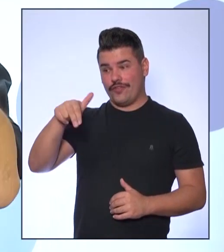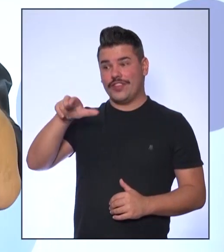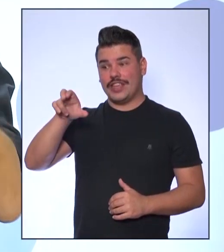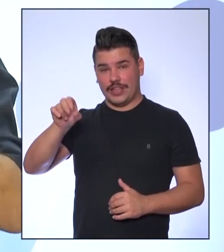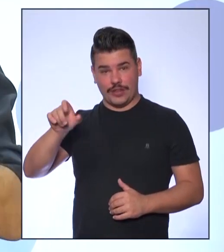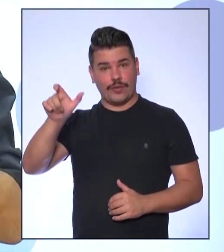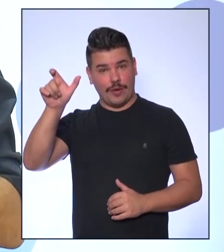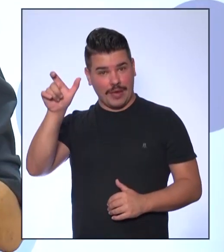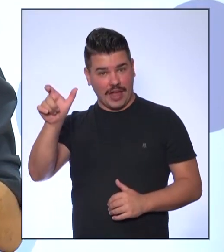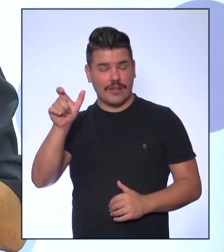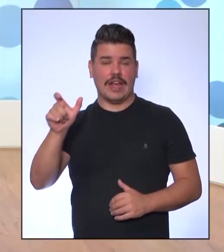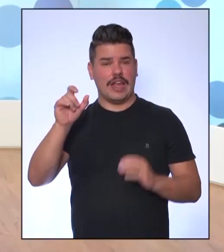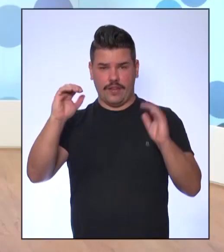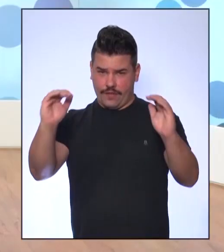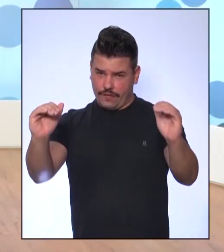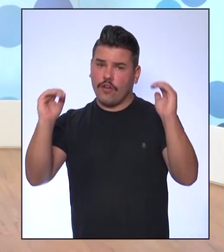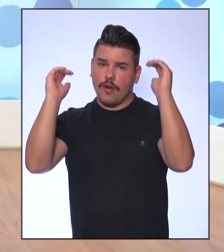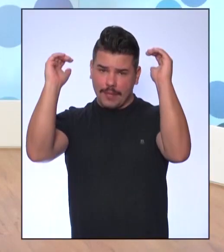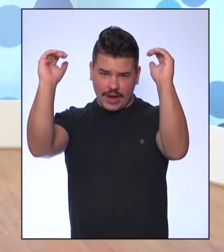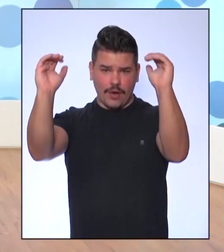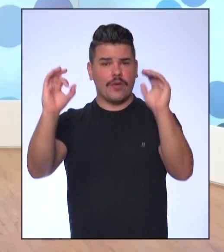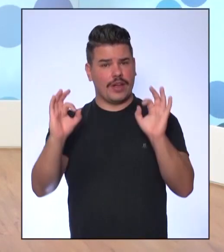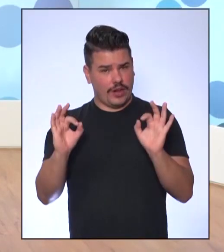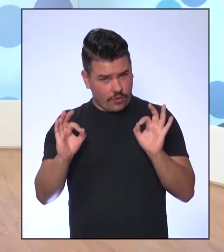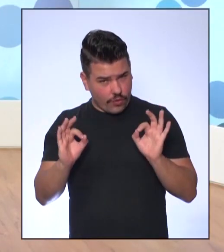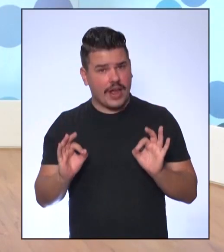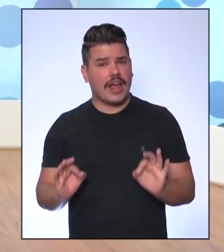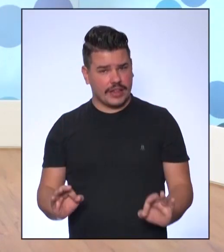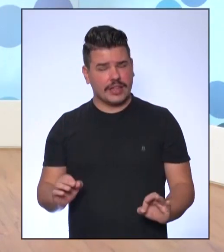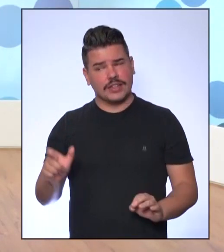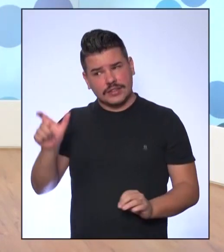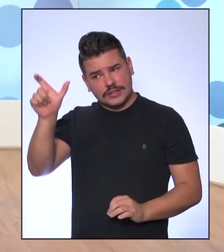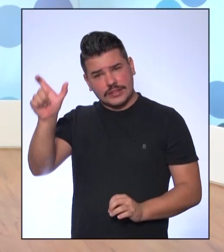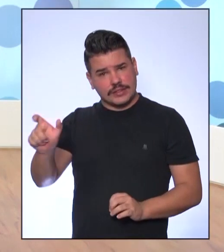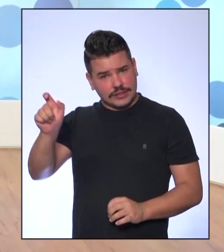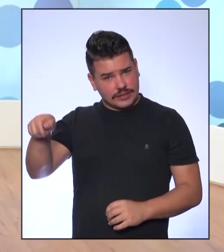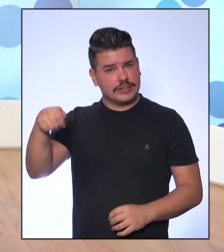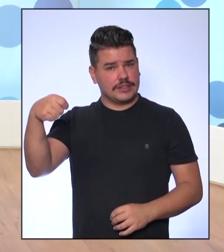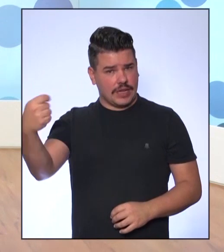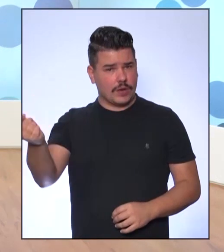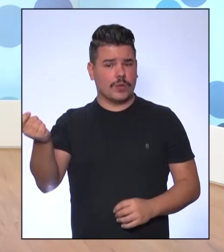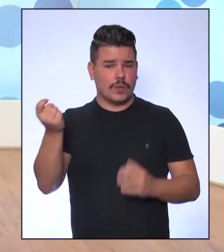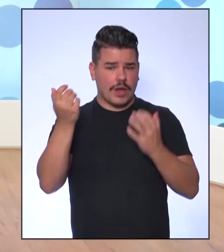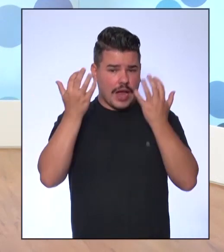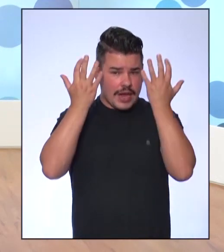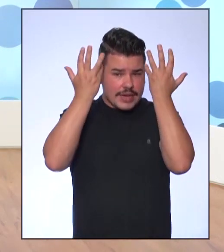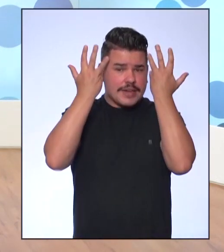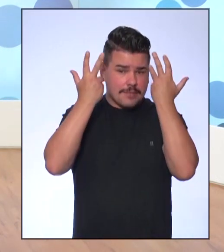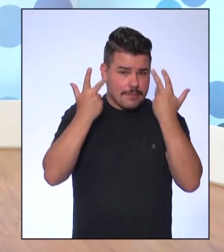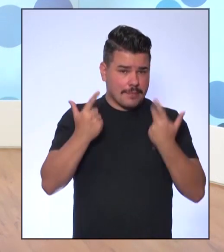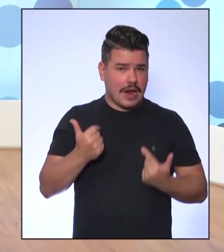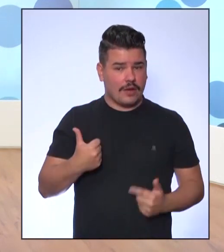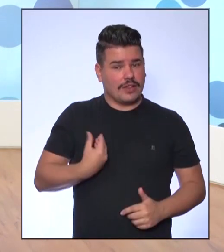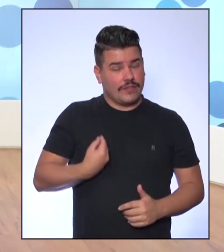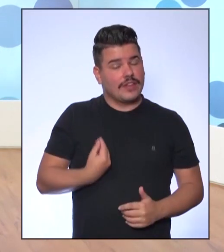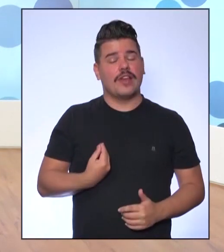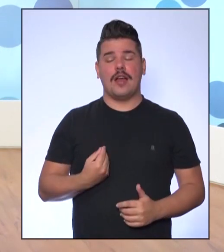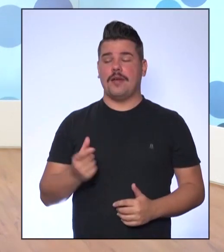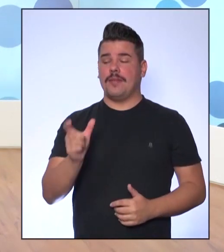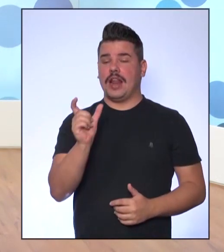linguagem? Formal correta, porque se diz respeito ao animal presente, né, na imagem. E ouvindo em